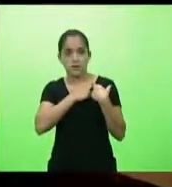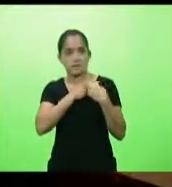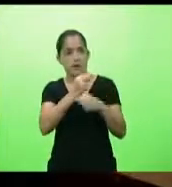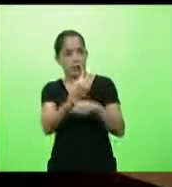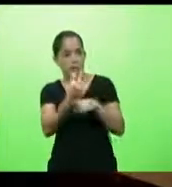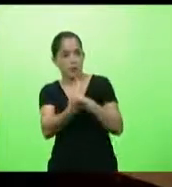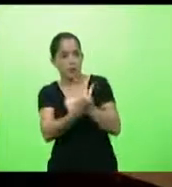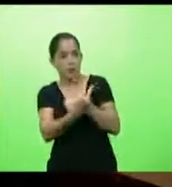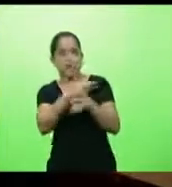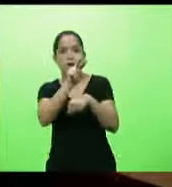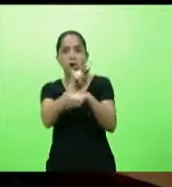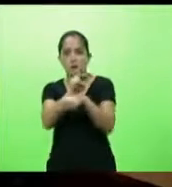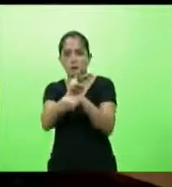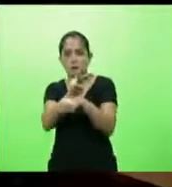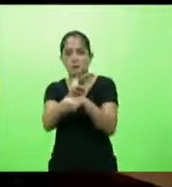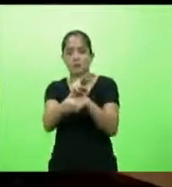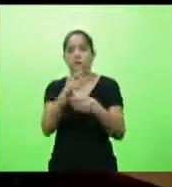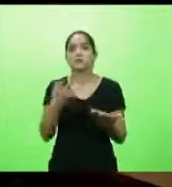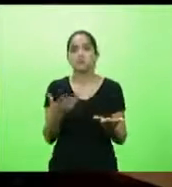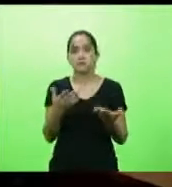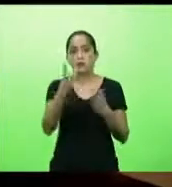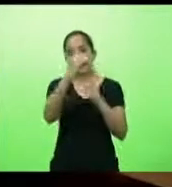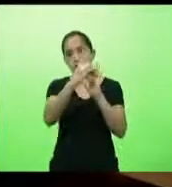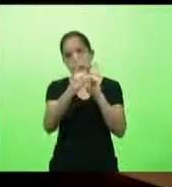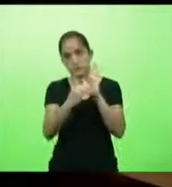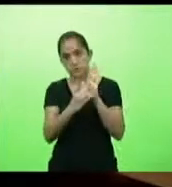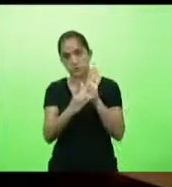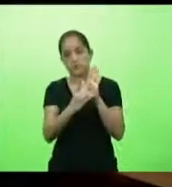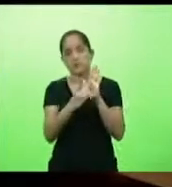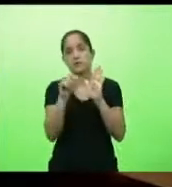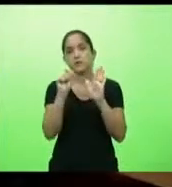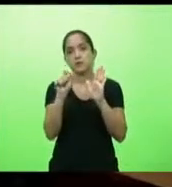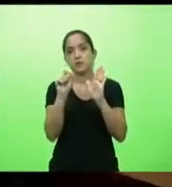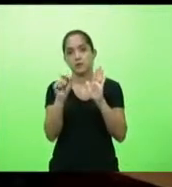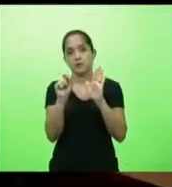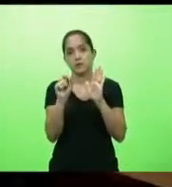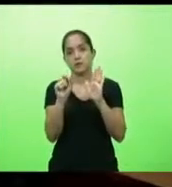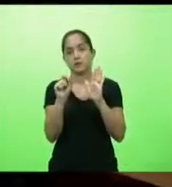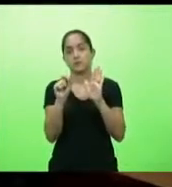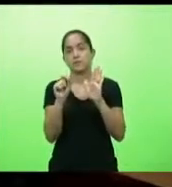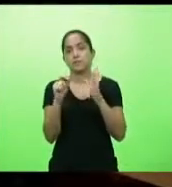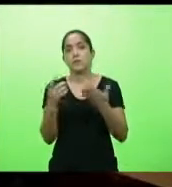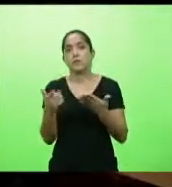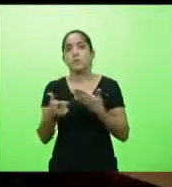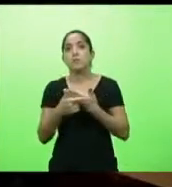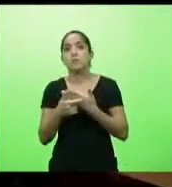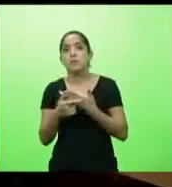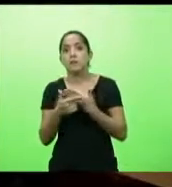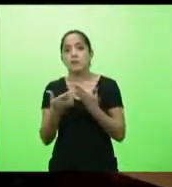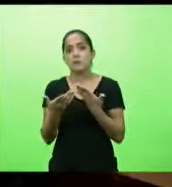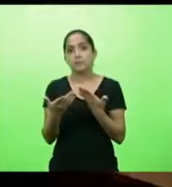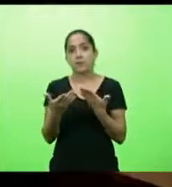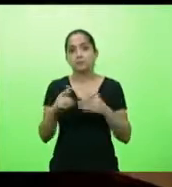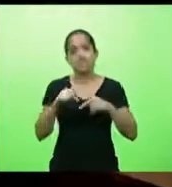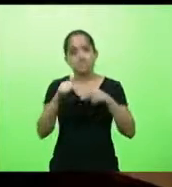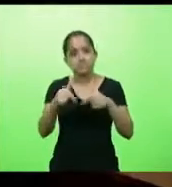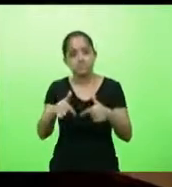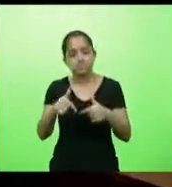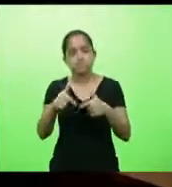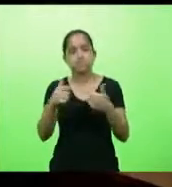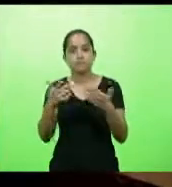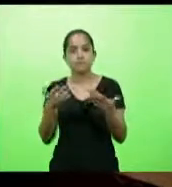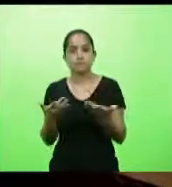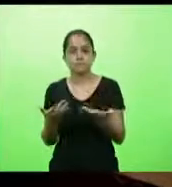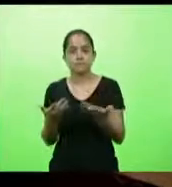necessários. A função do decreto, ela também tem uma grande atitude, que